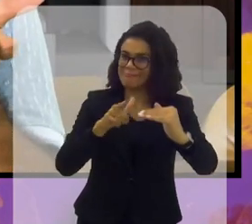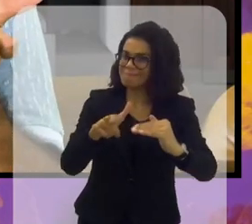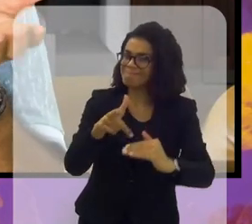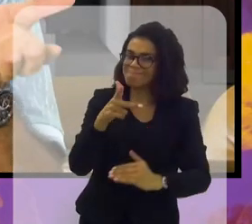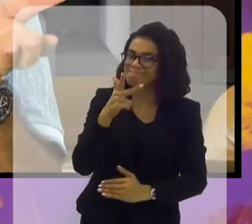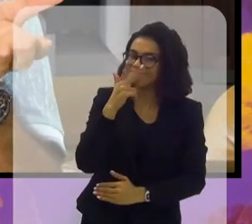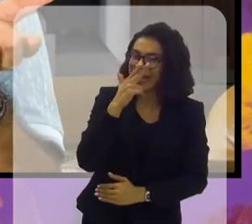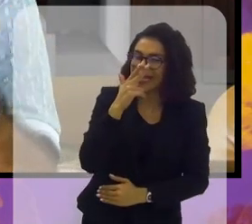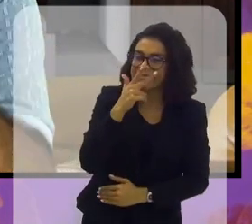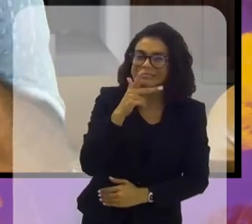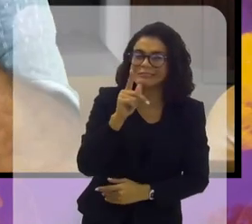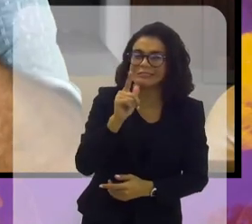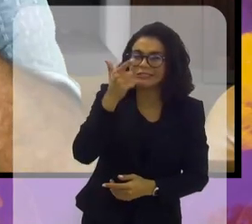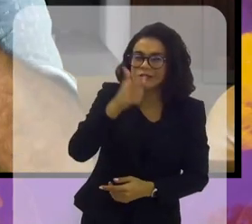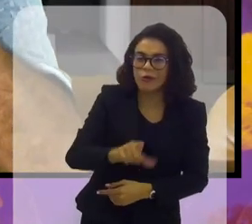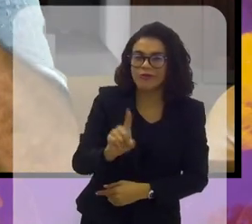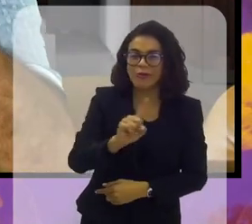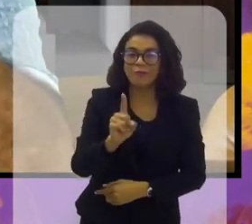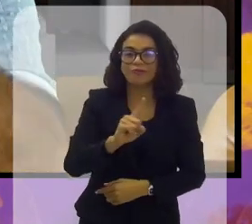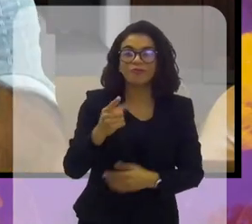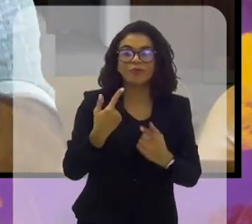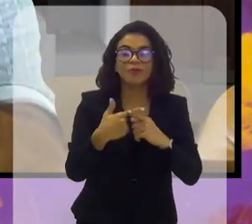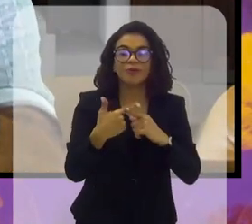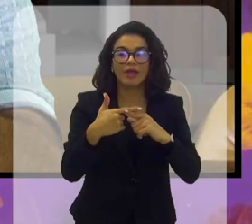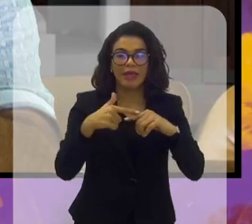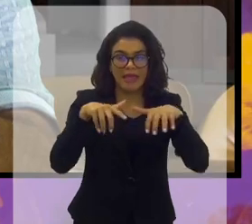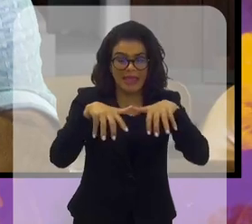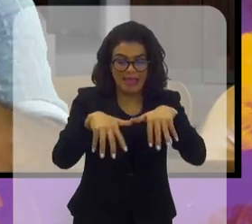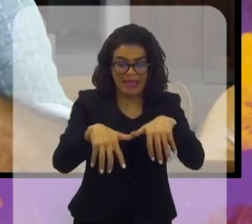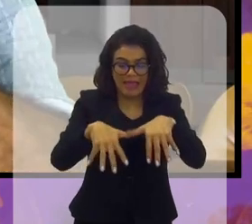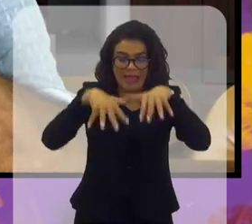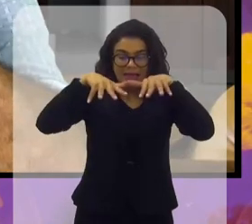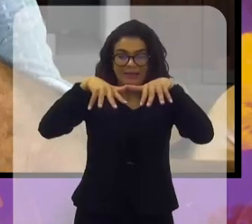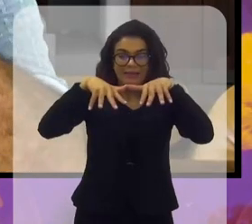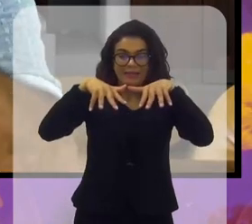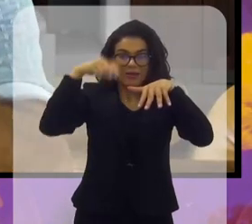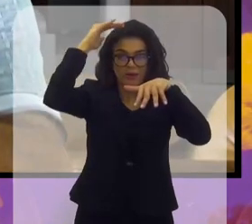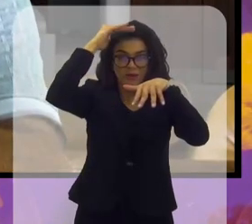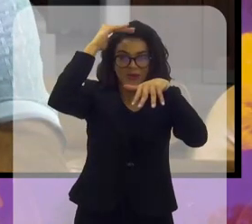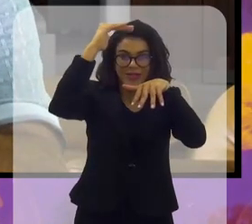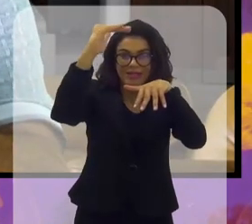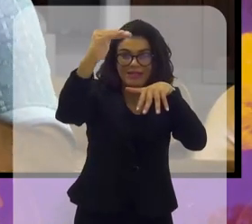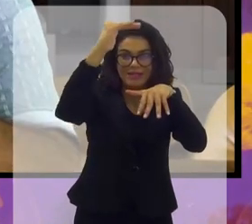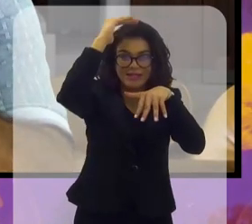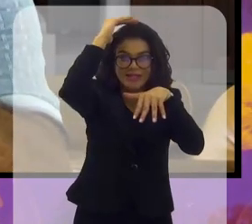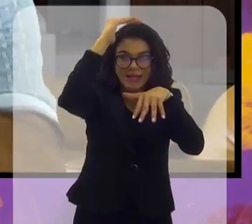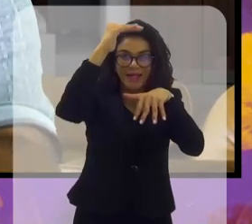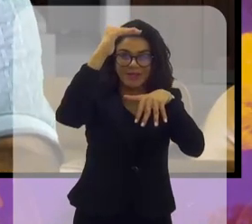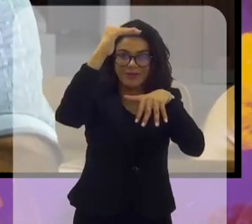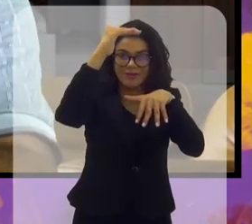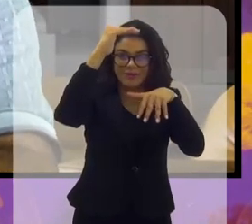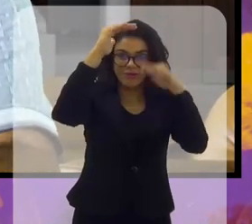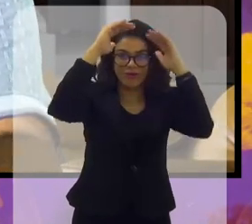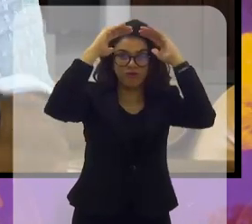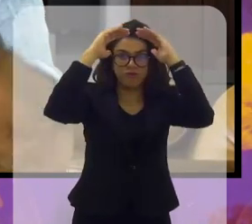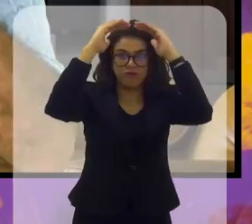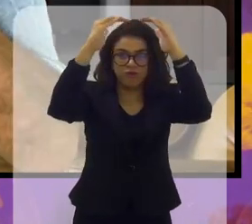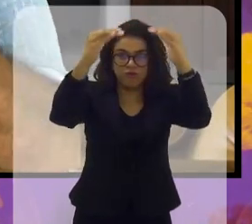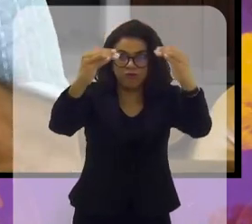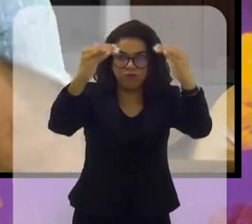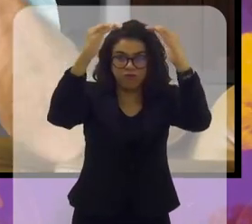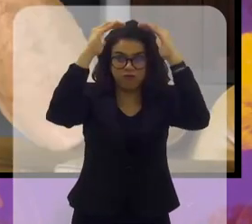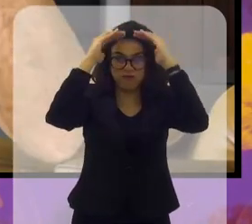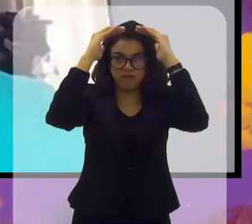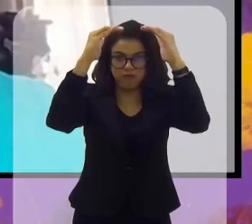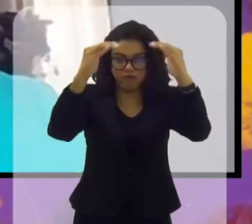não aconteceu mais. Por quê? A arquibancada, o teto do Maracanã ficou maior, né? Em